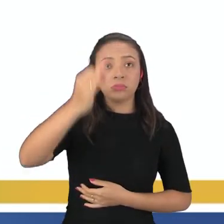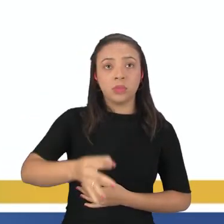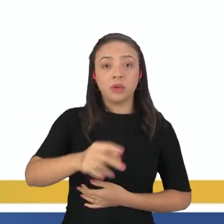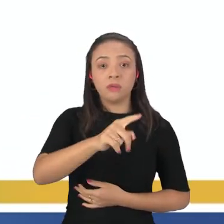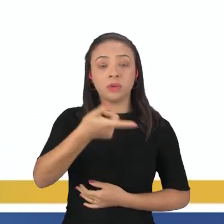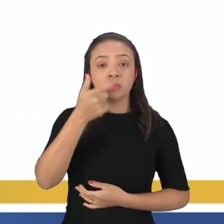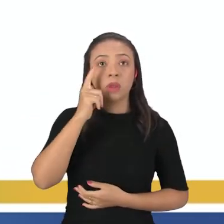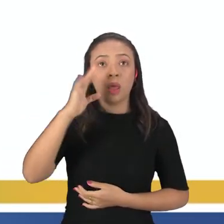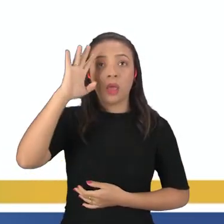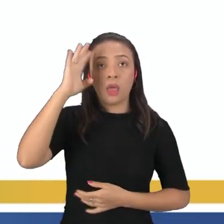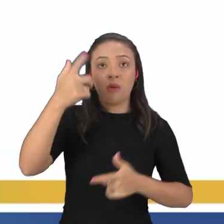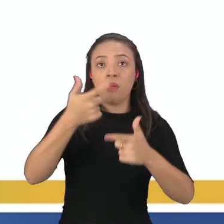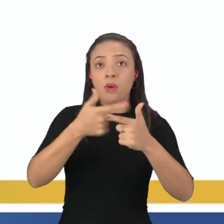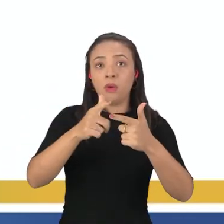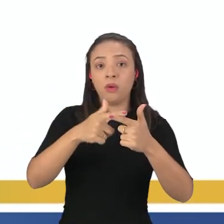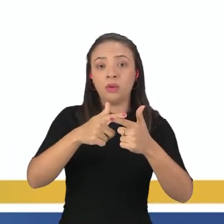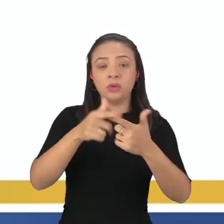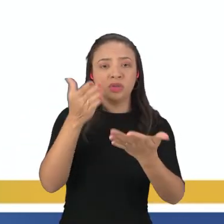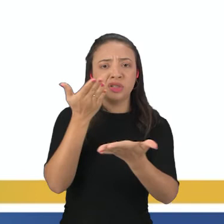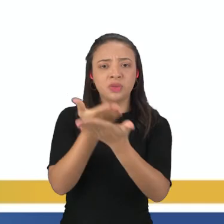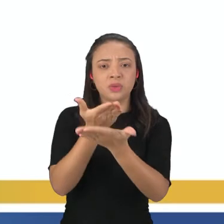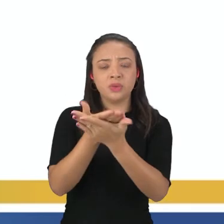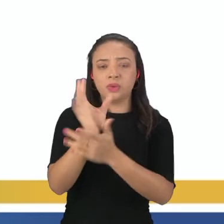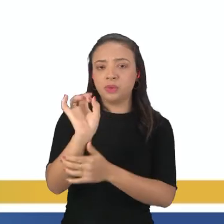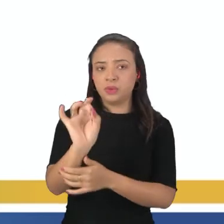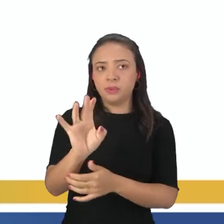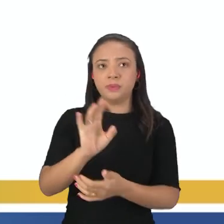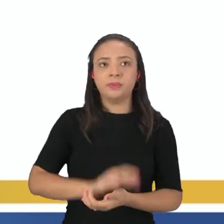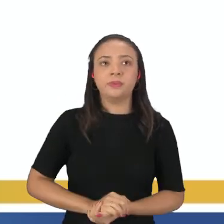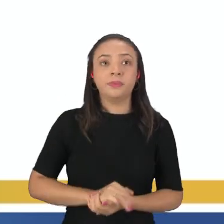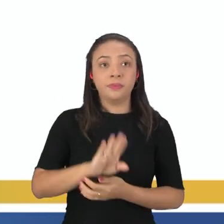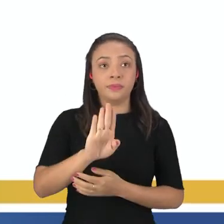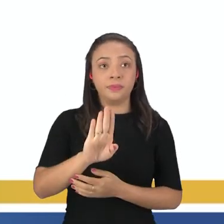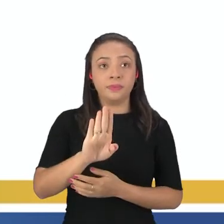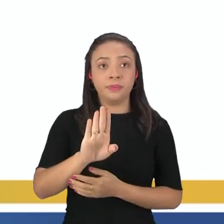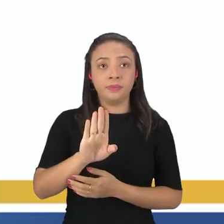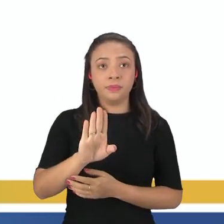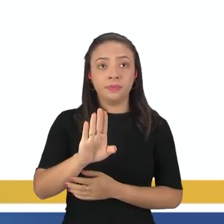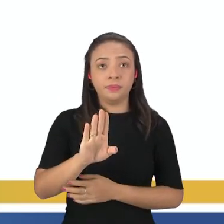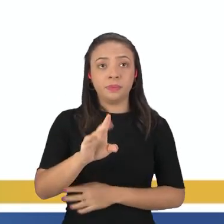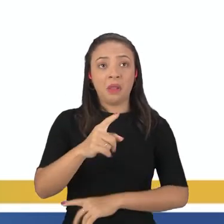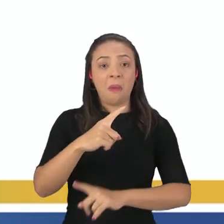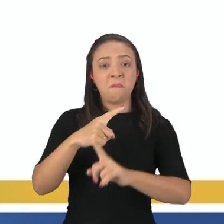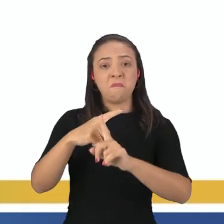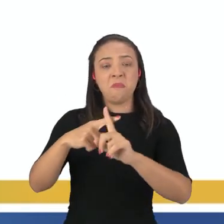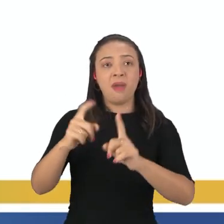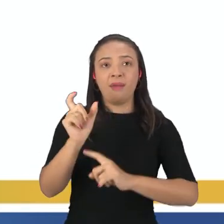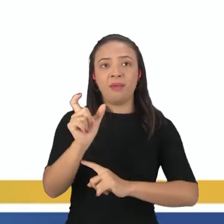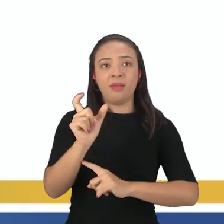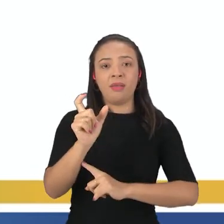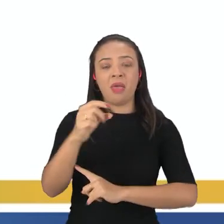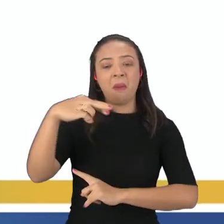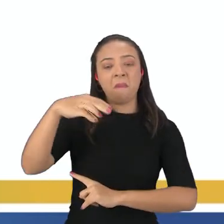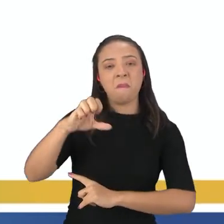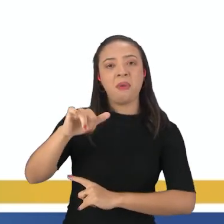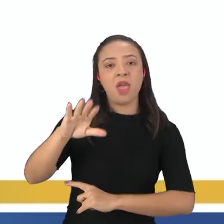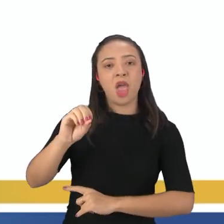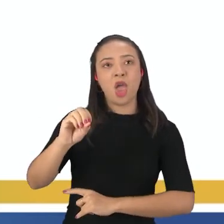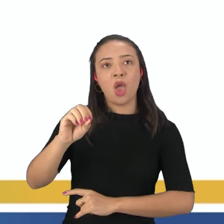você resolver o problema. Estude só. B. Meia palavra, meio